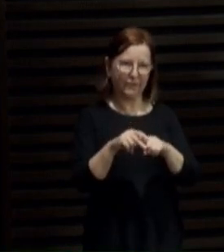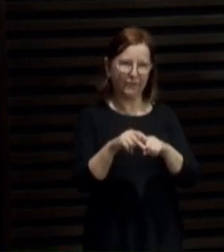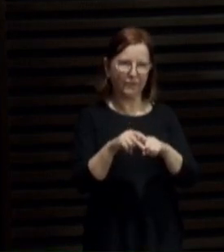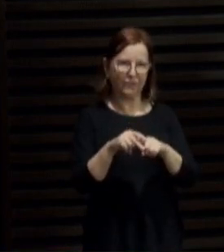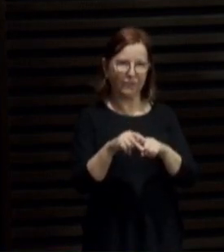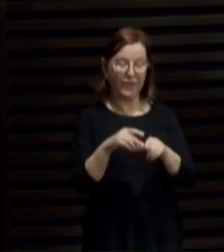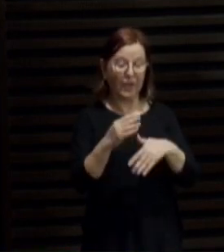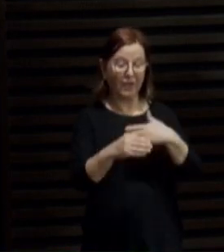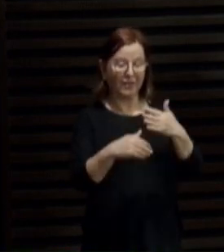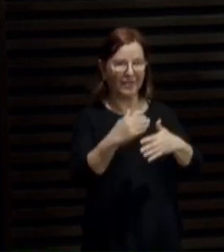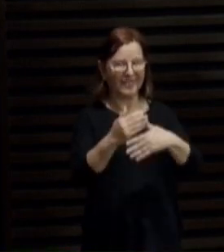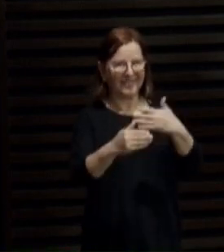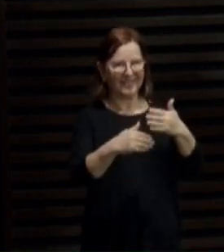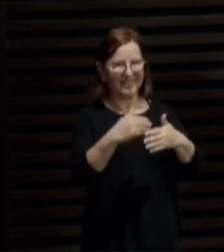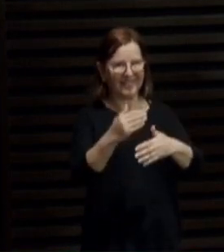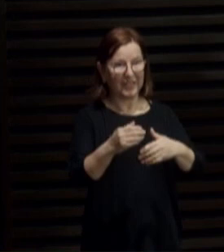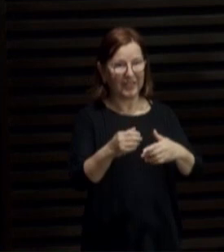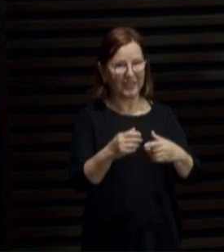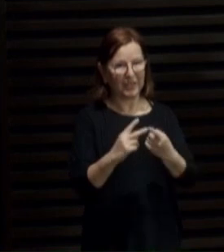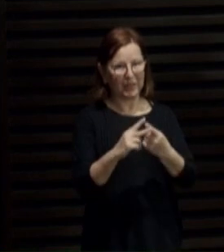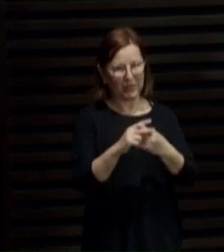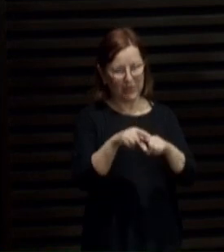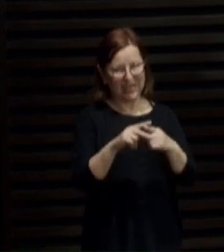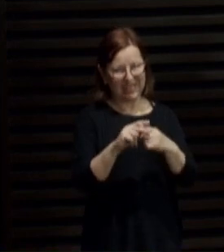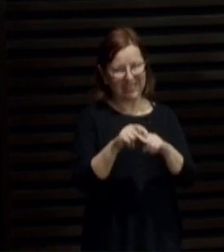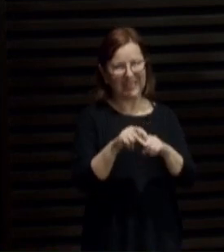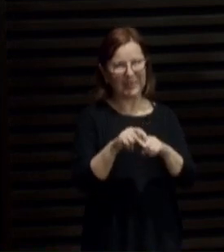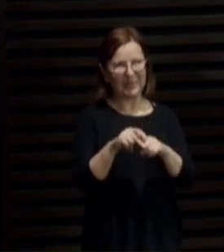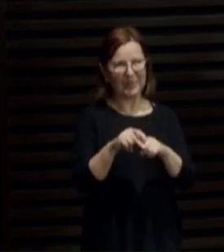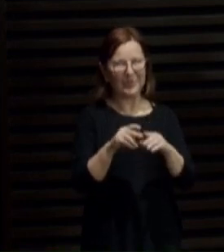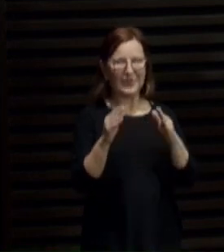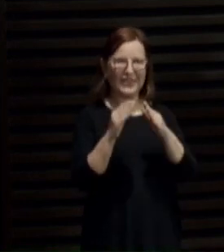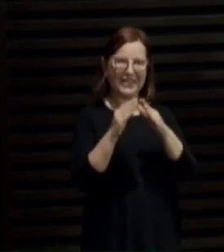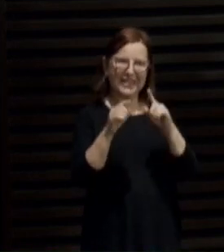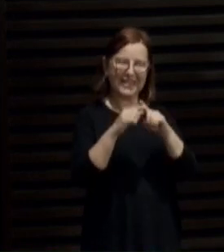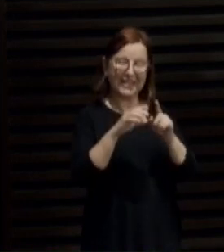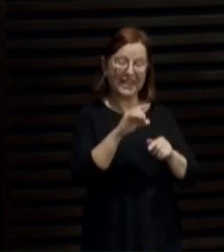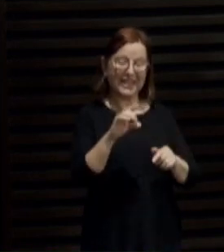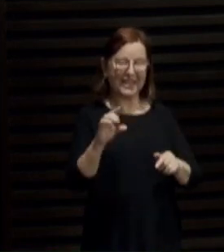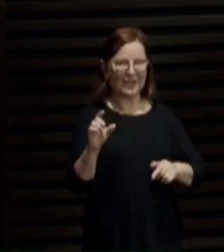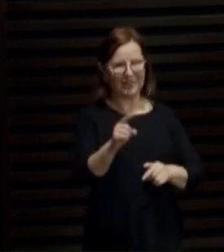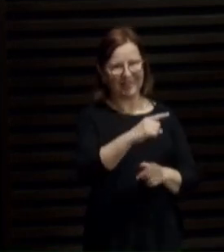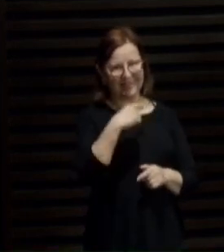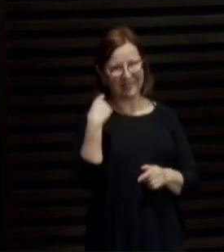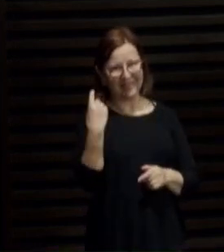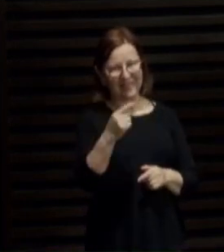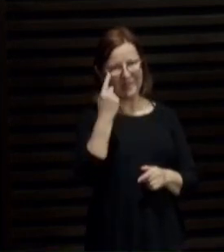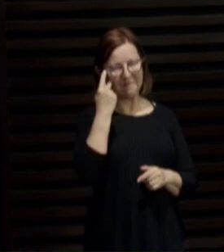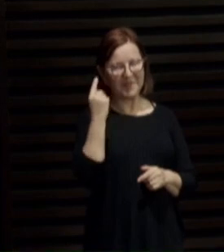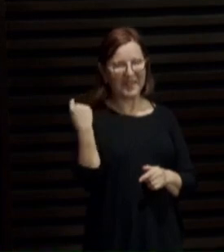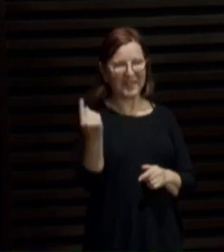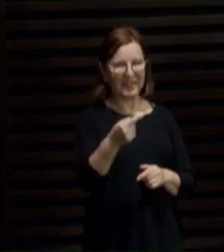um processo de correção da igreja, de cada um de nós, para que nós